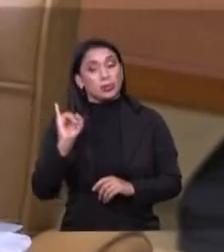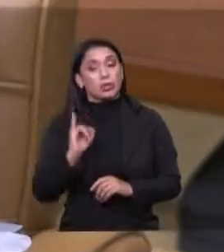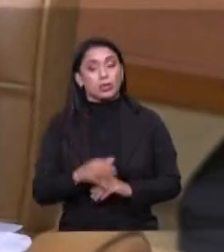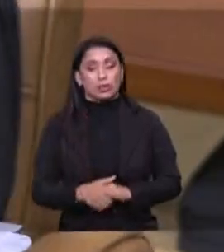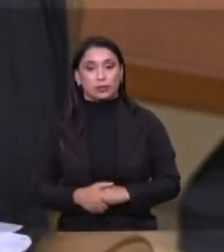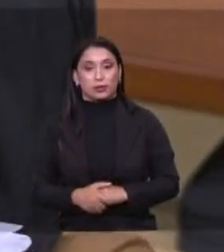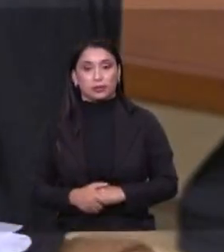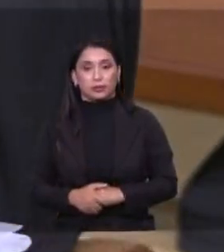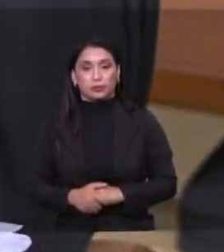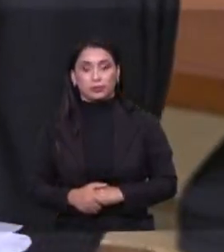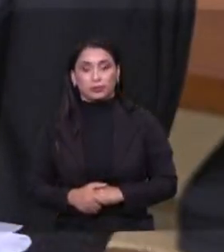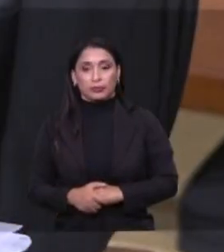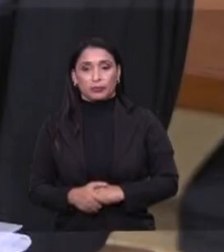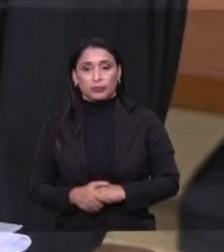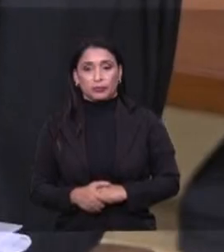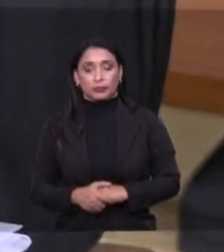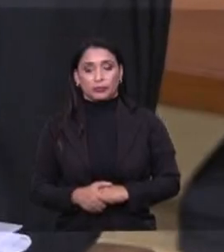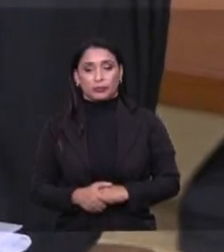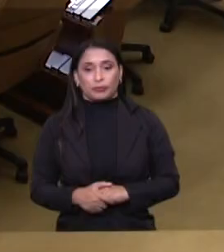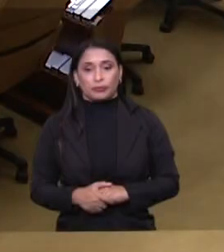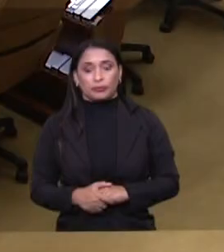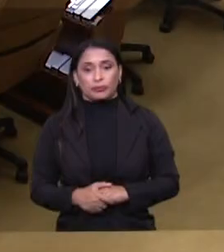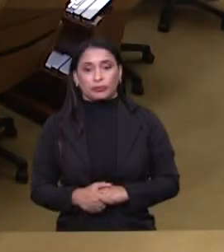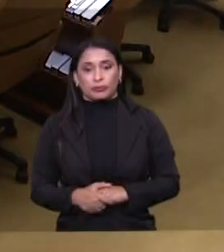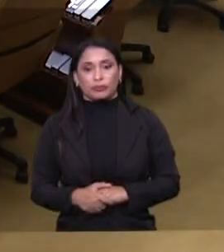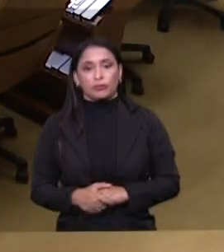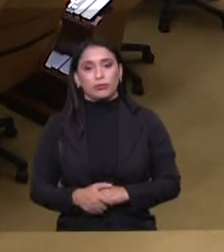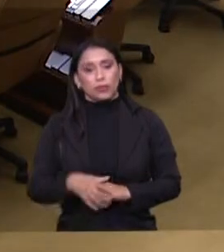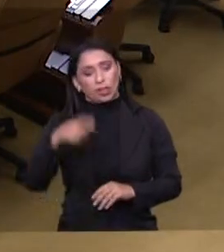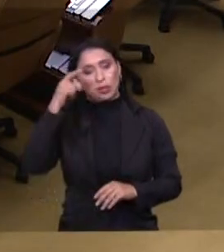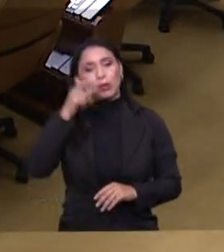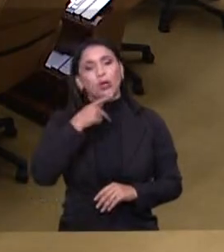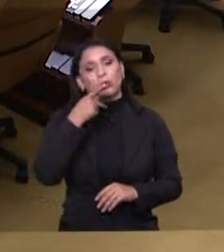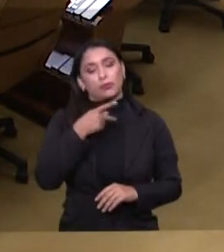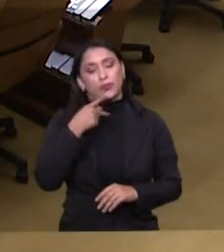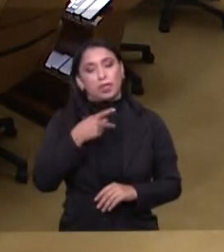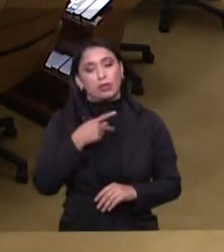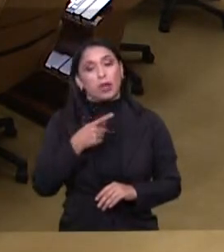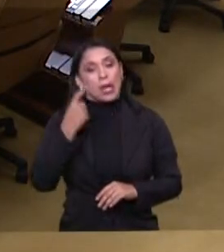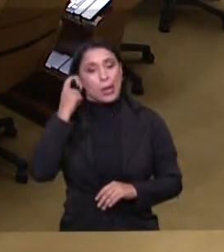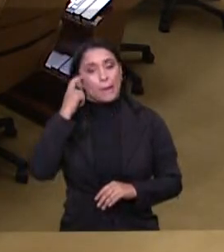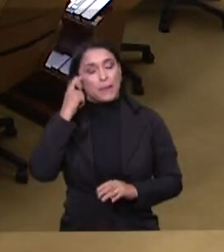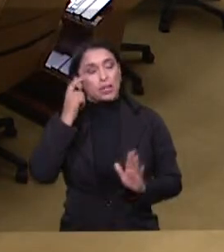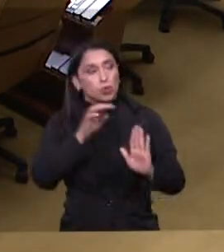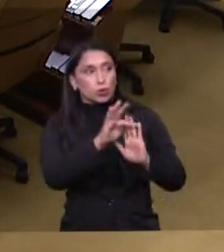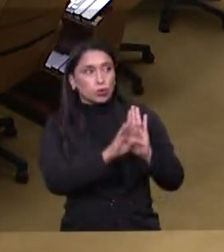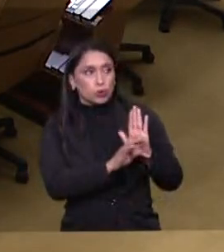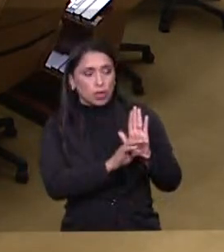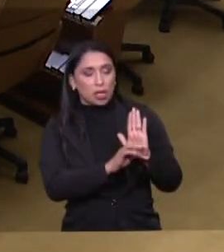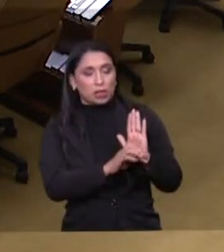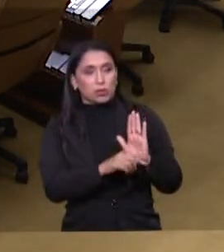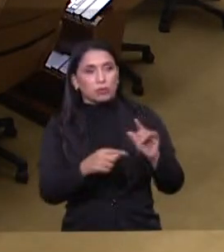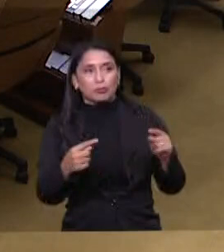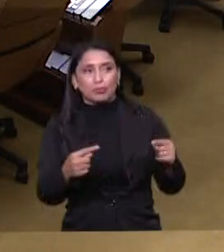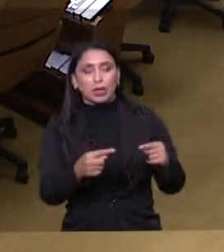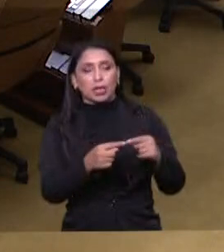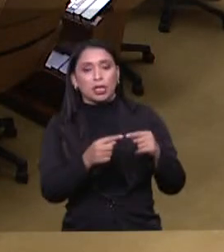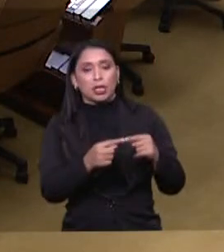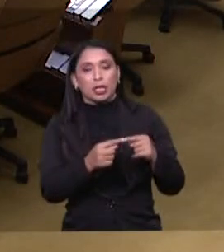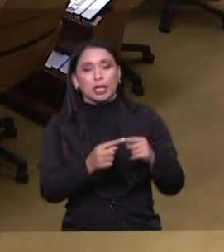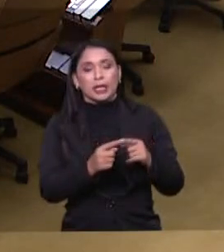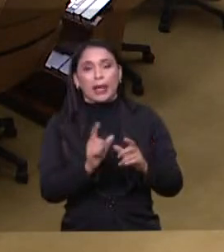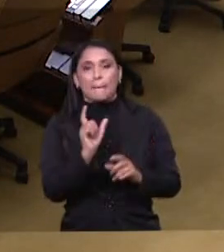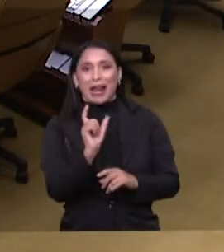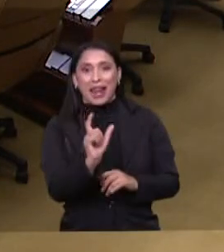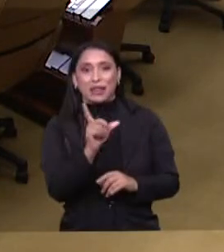eu... Por favor, acho que aqui caberia uma interpretação conforme para dizer que onde está dito